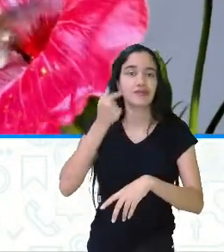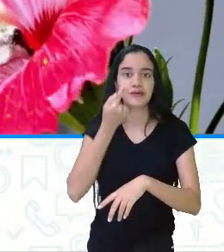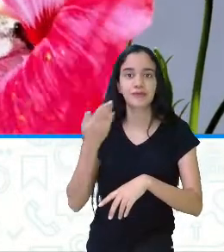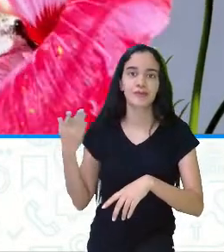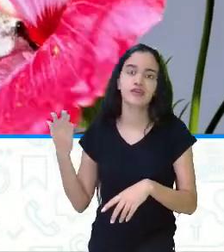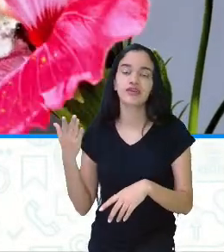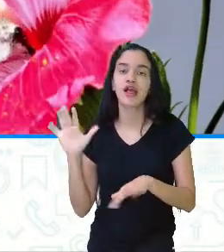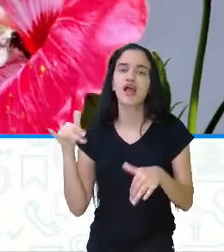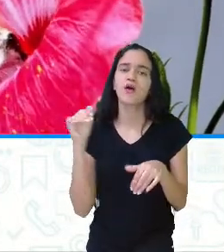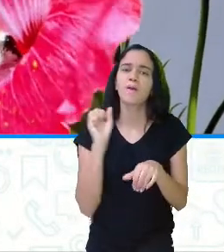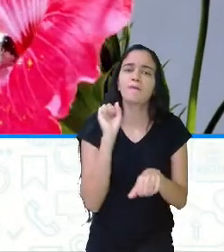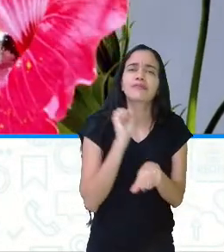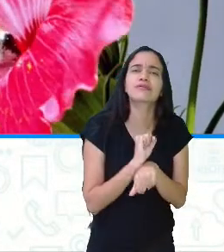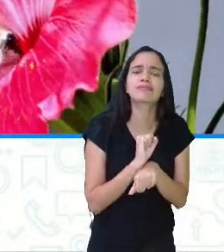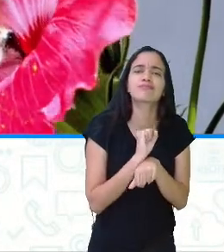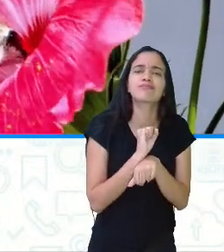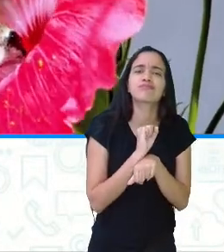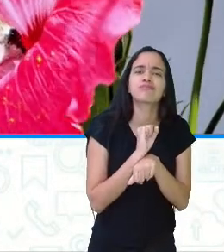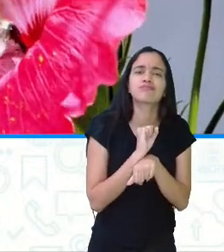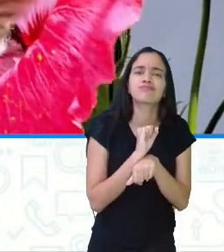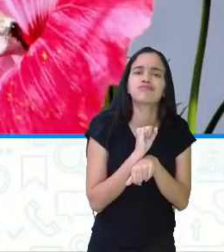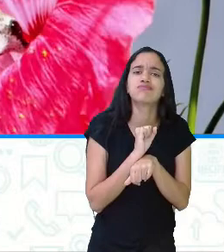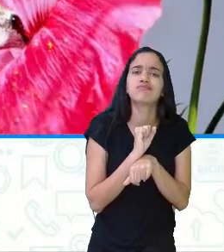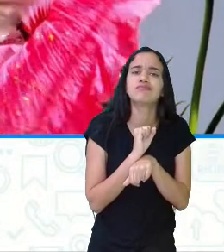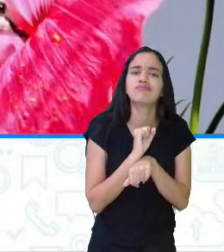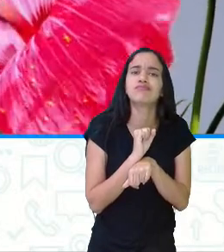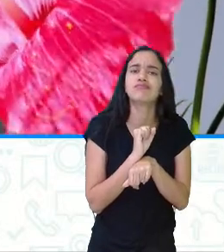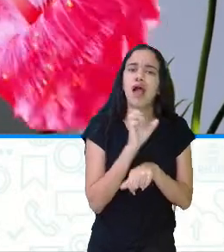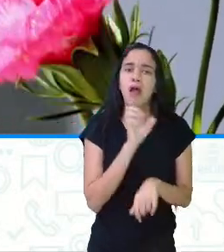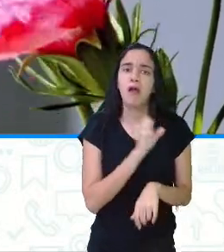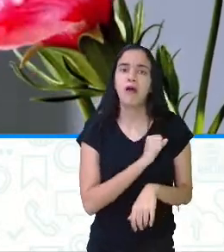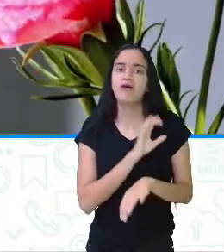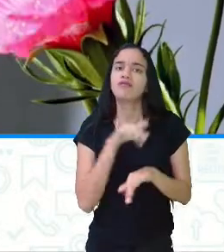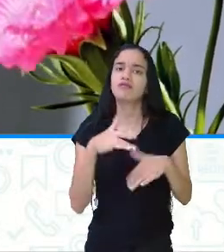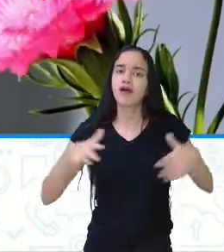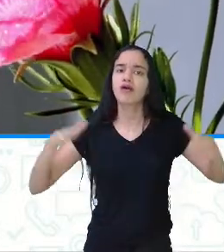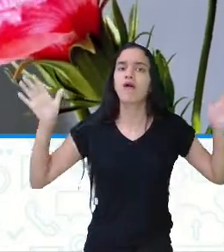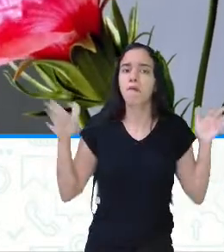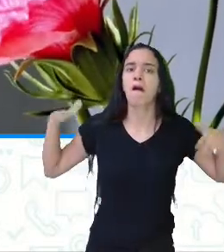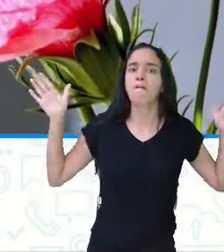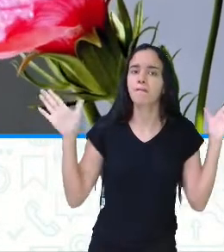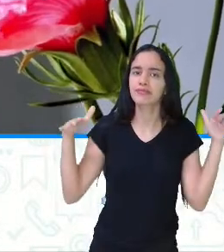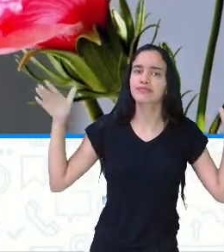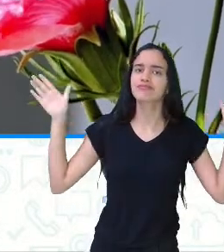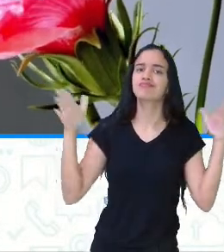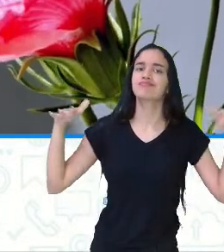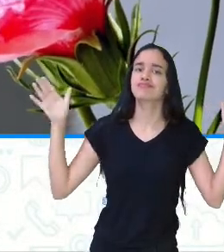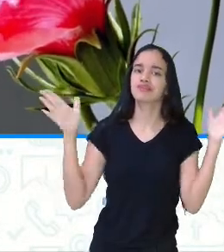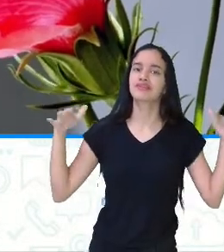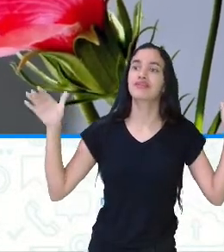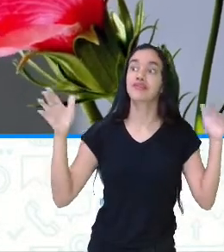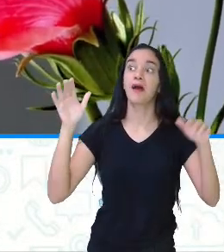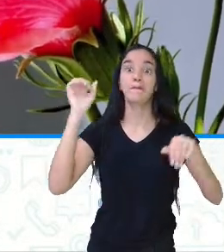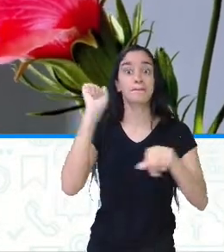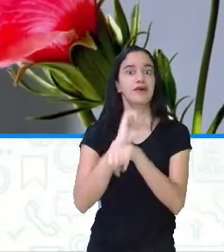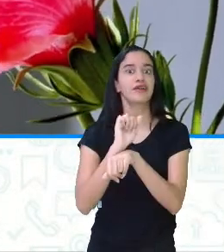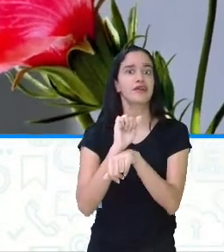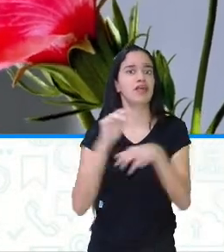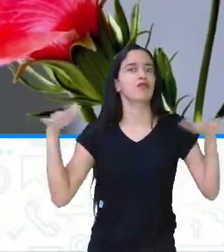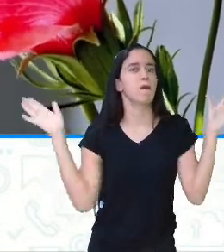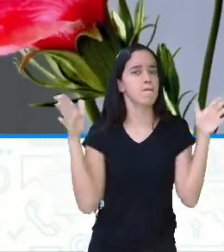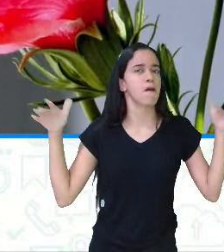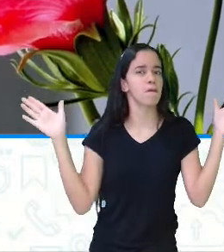tem uma hora que ele paira ali, ó, ele fica paradinho e tá ali, ó, batendo as asinhas. Olha só, paradinho, ó, batendo, tá vendo? Que